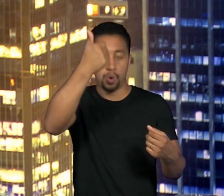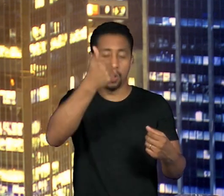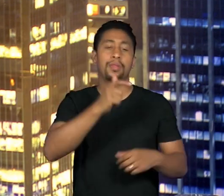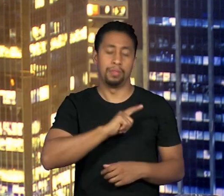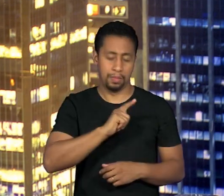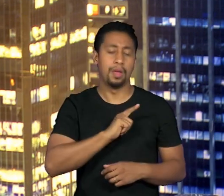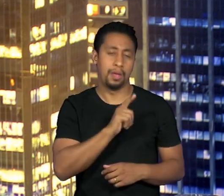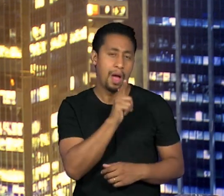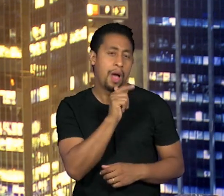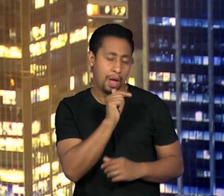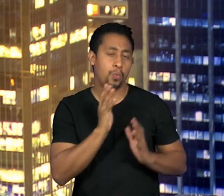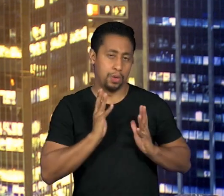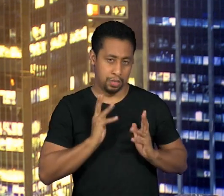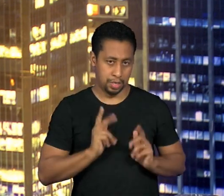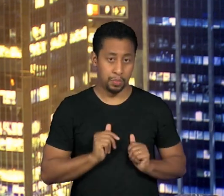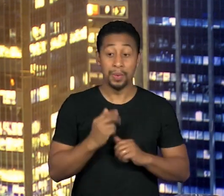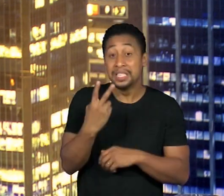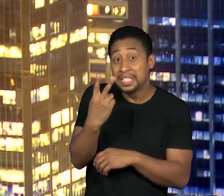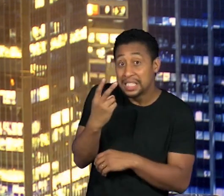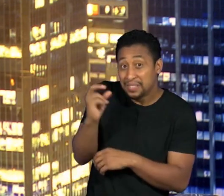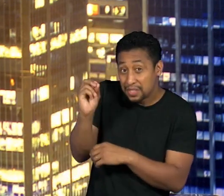20 piores municípios, o número é de